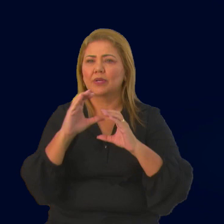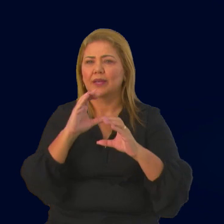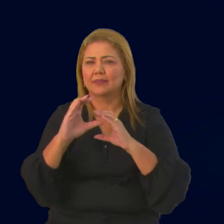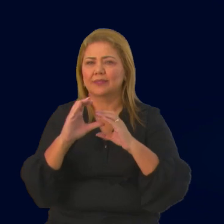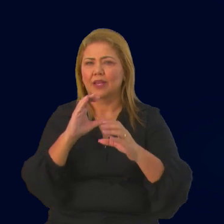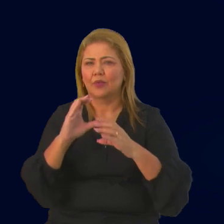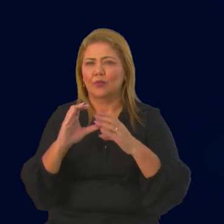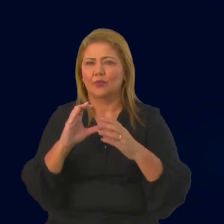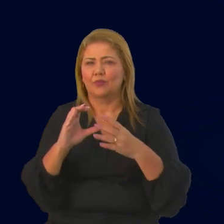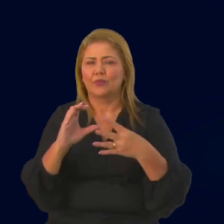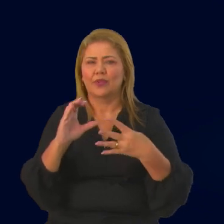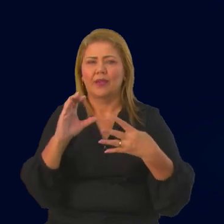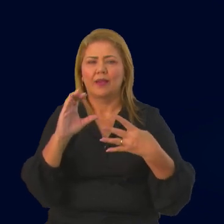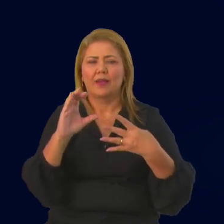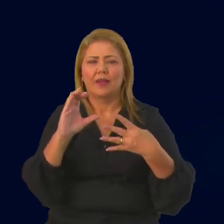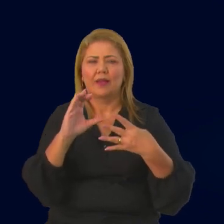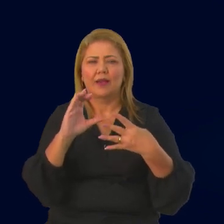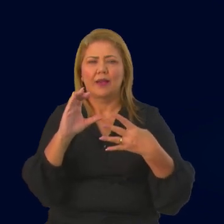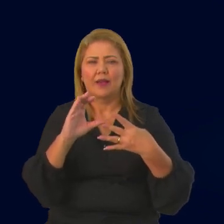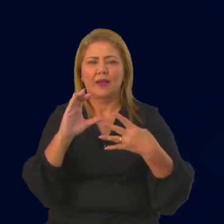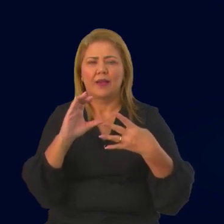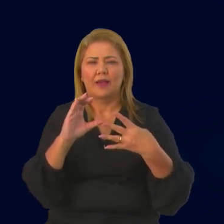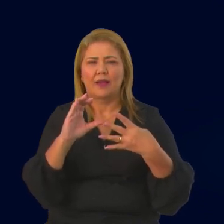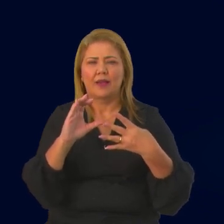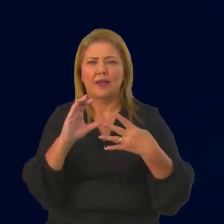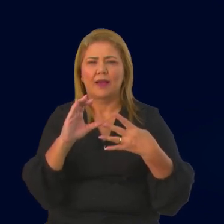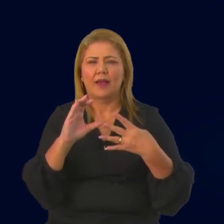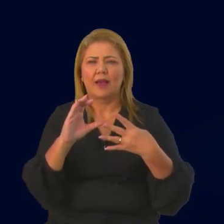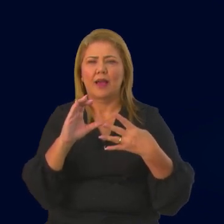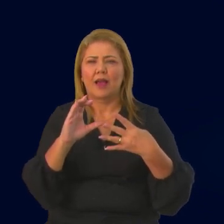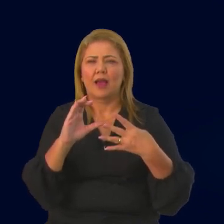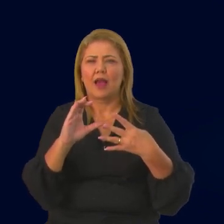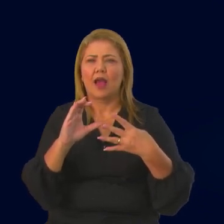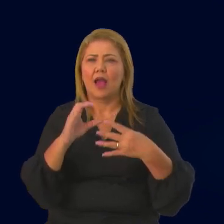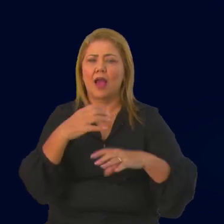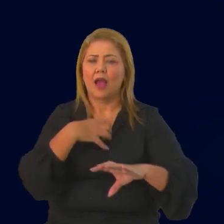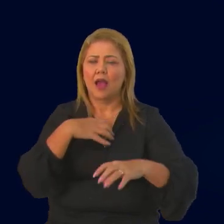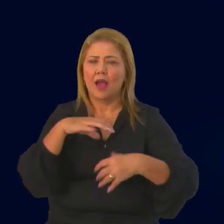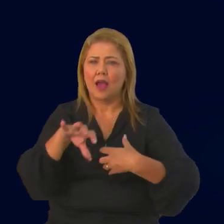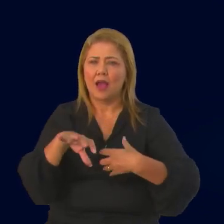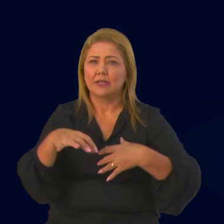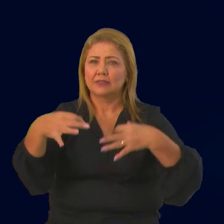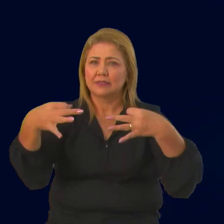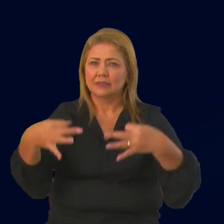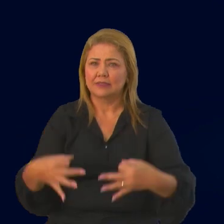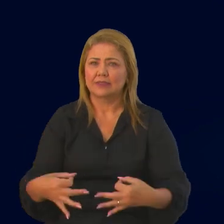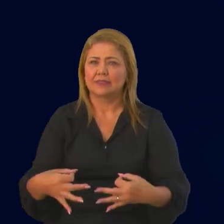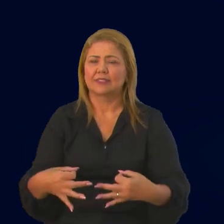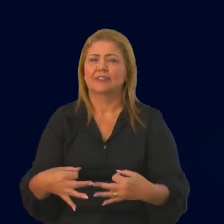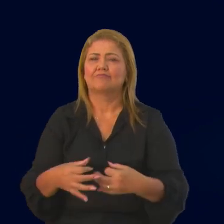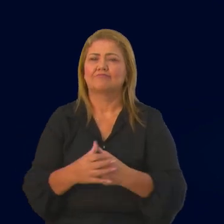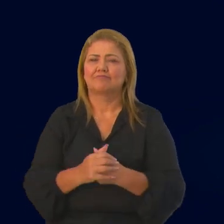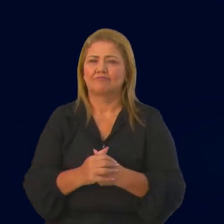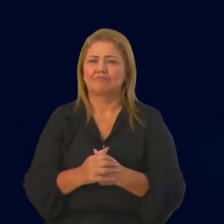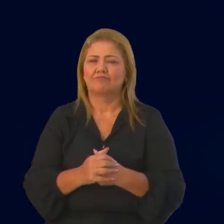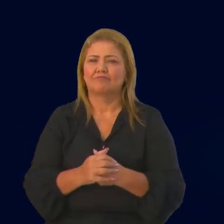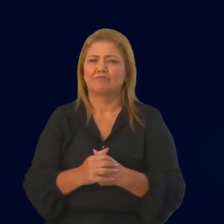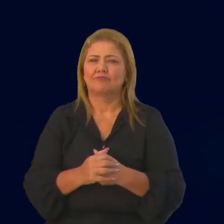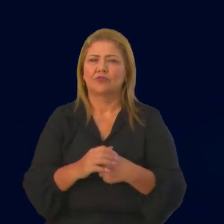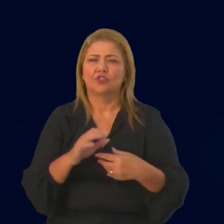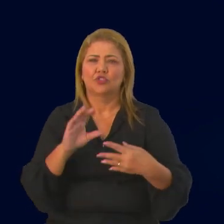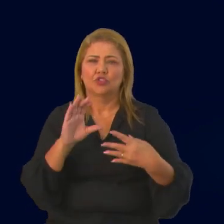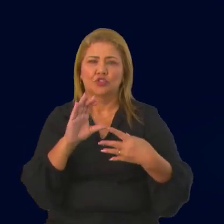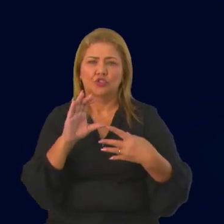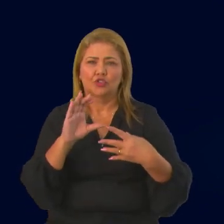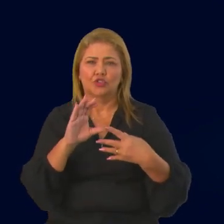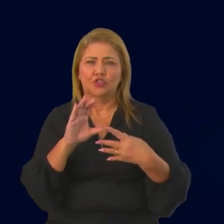você se comunica de forma empática e assertiva, você gera